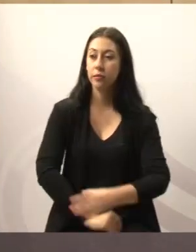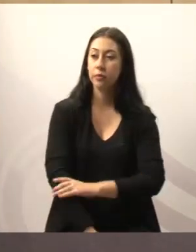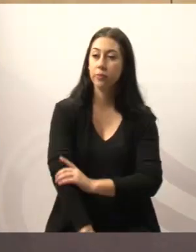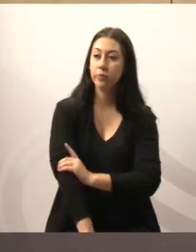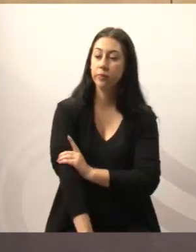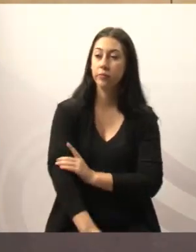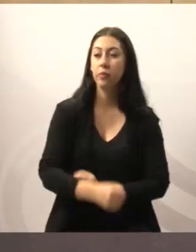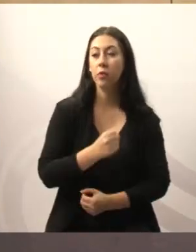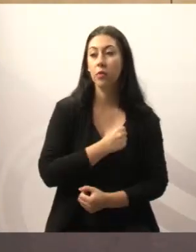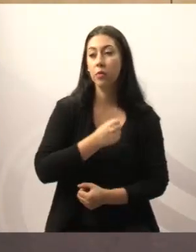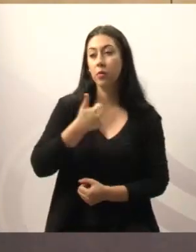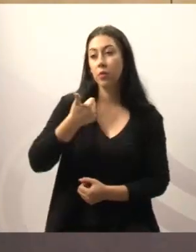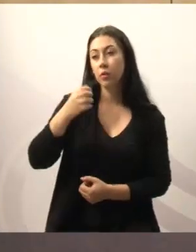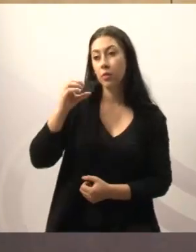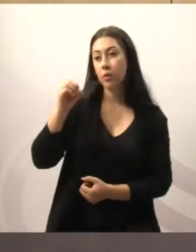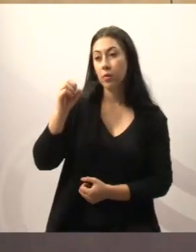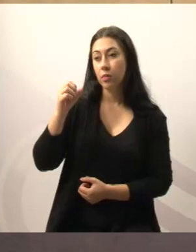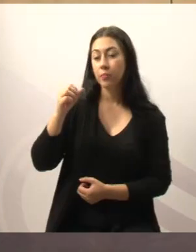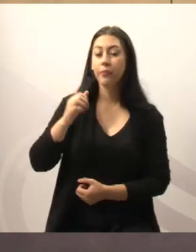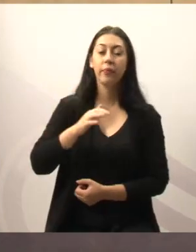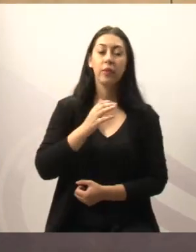Requerimento número 115.